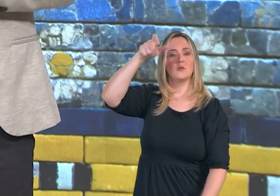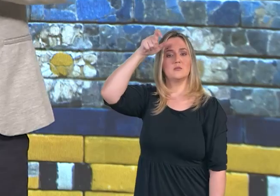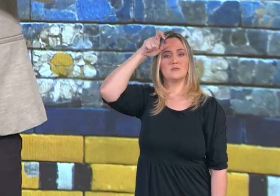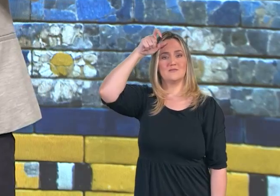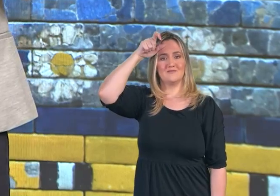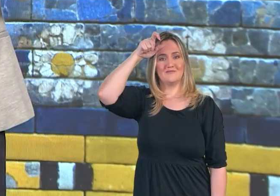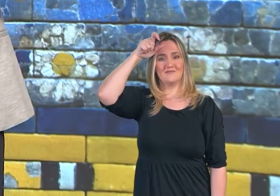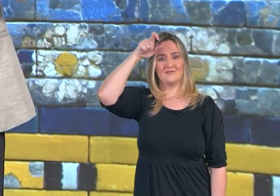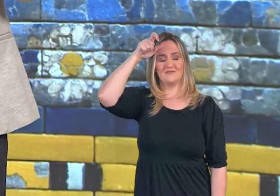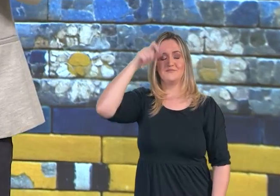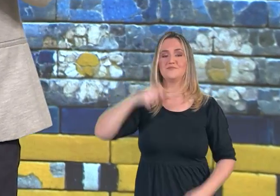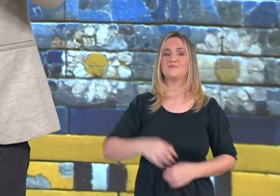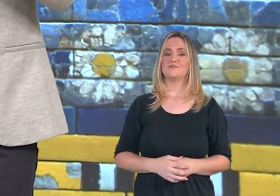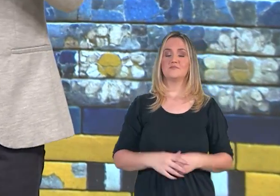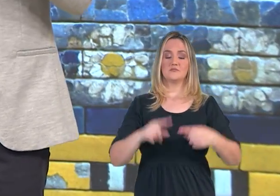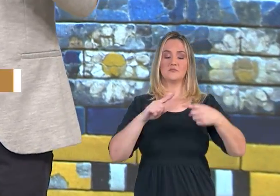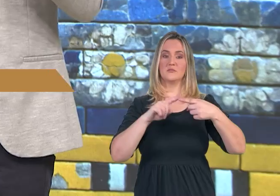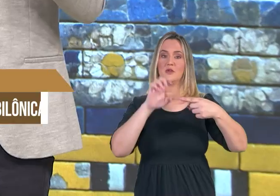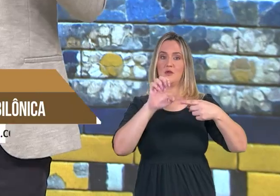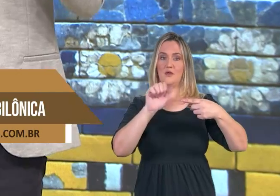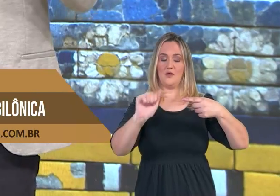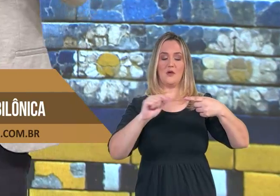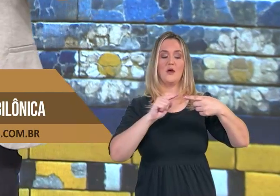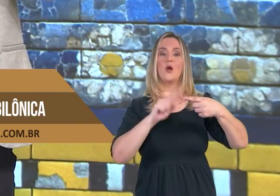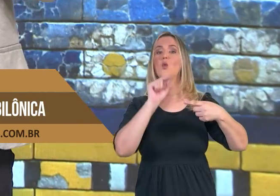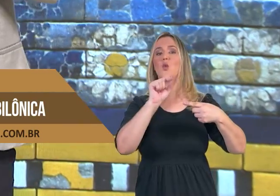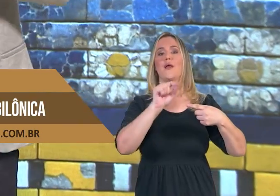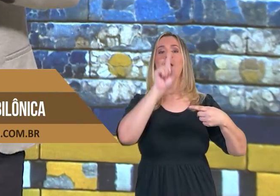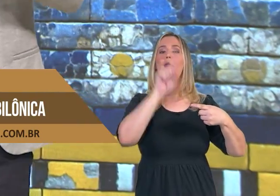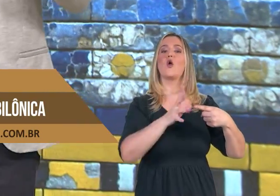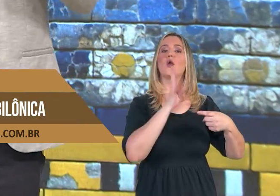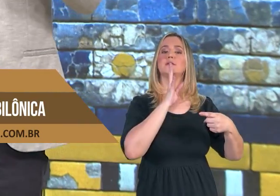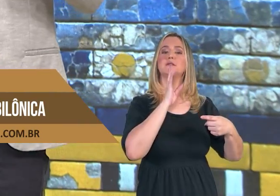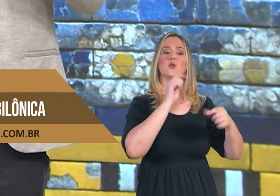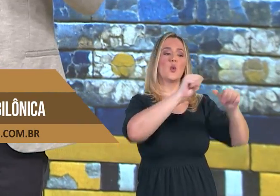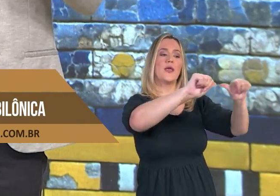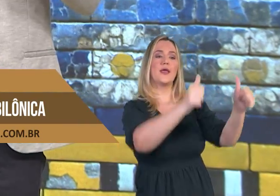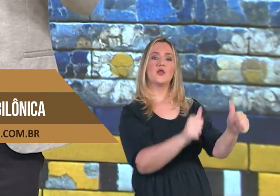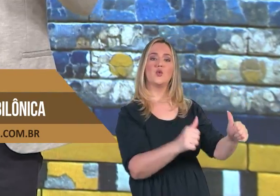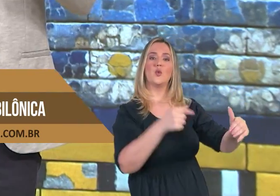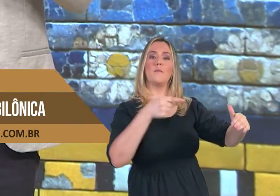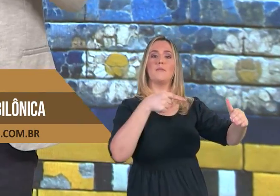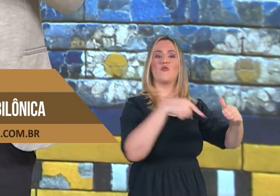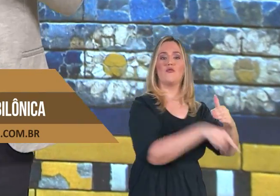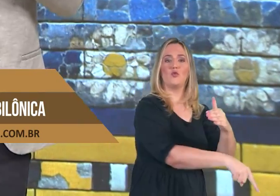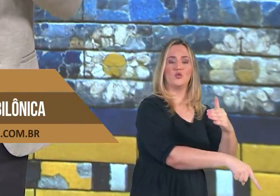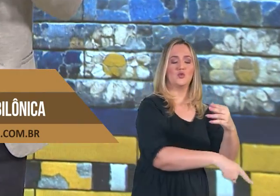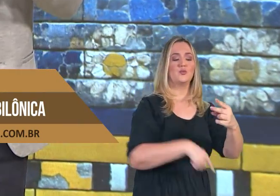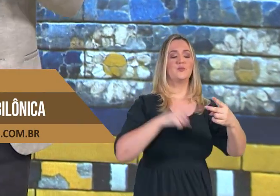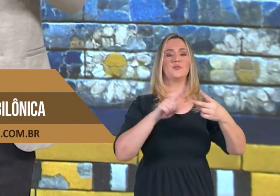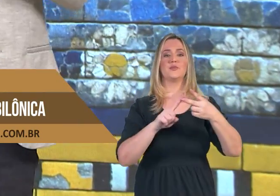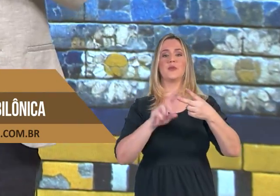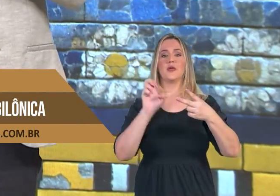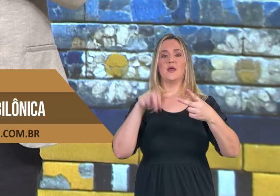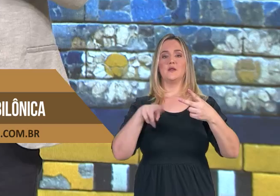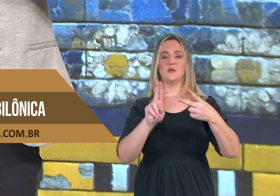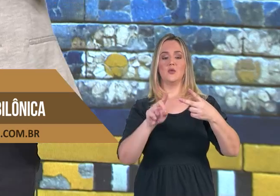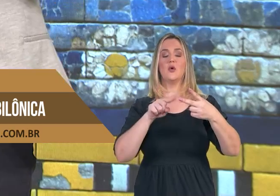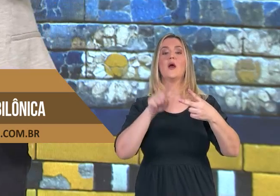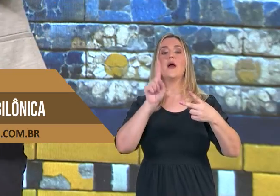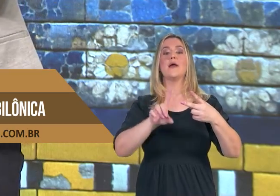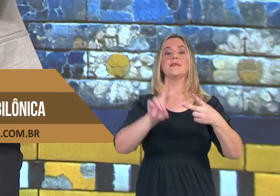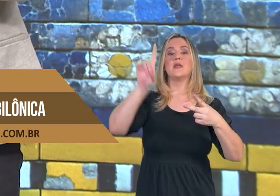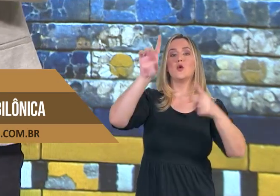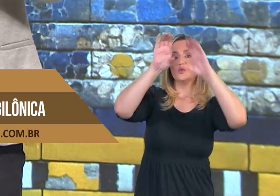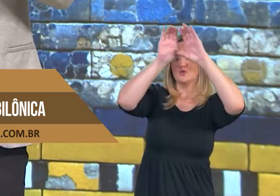mundo. Embora Ea se especializasse como deus das profundezas, Anu se especializou como deus do céu e Enlil